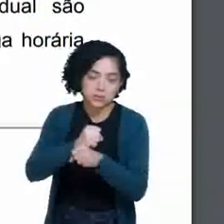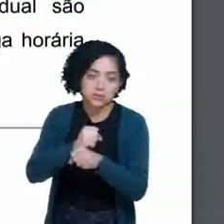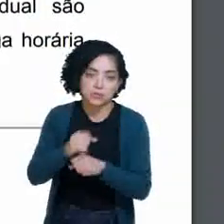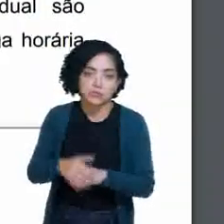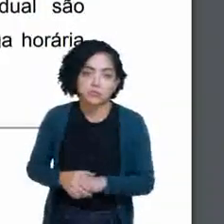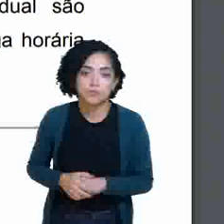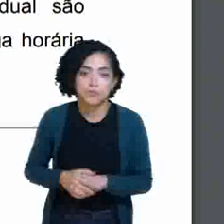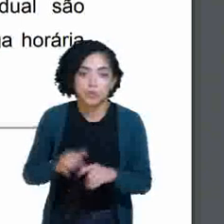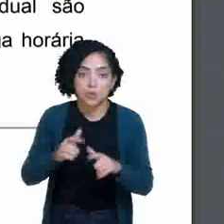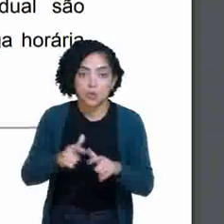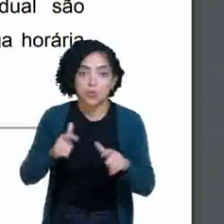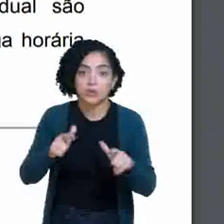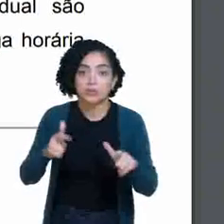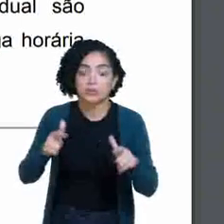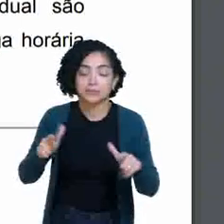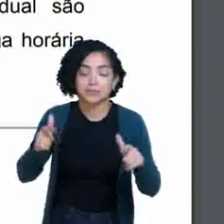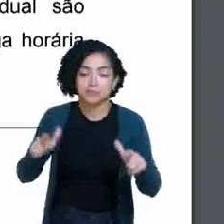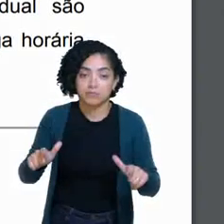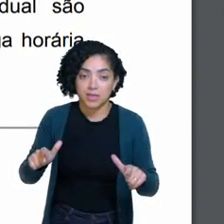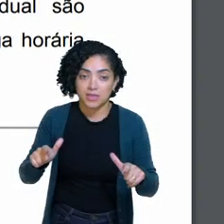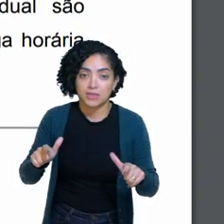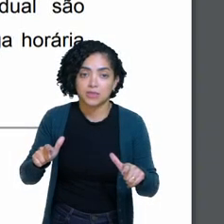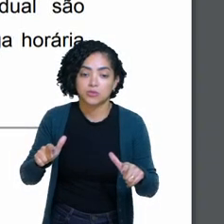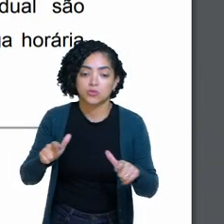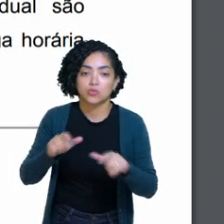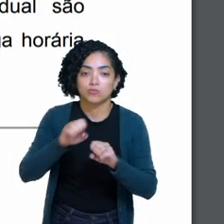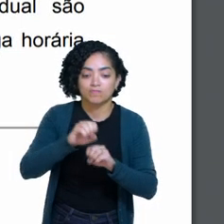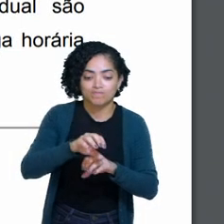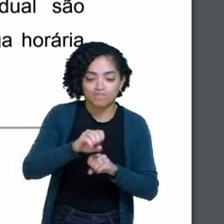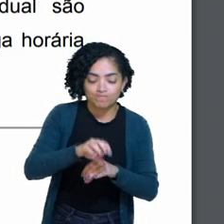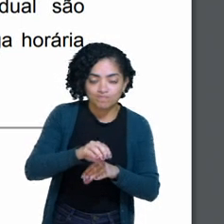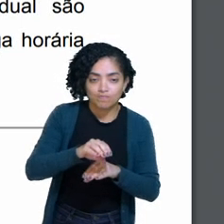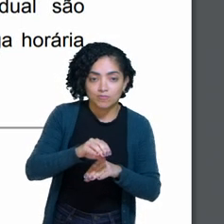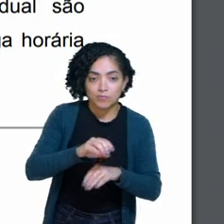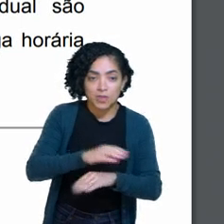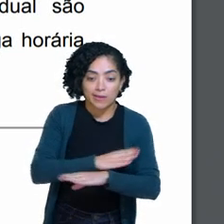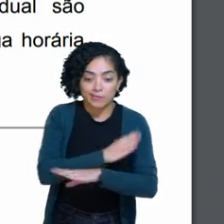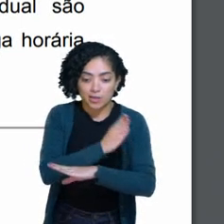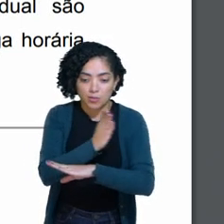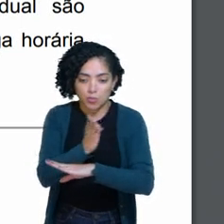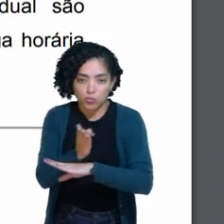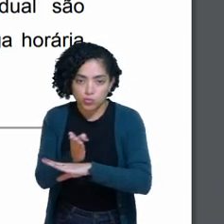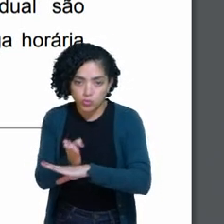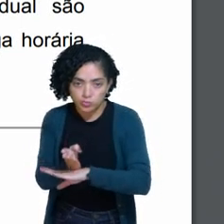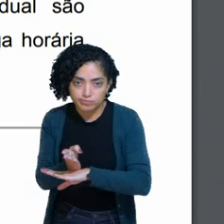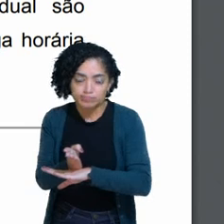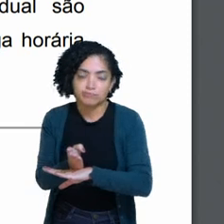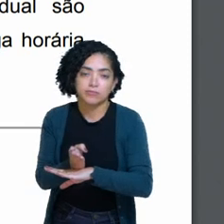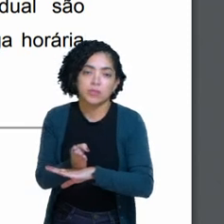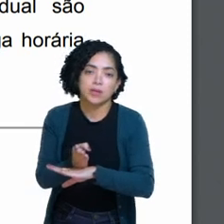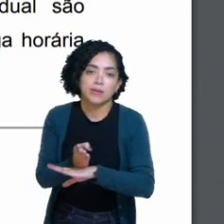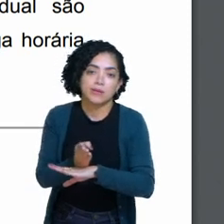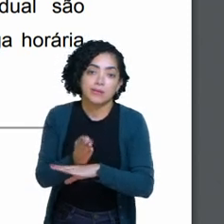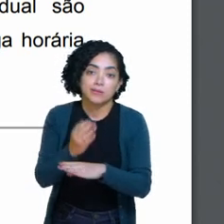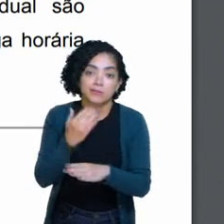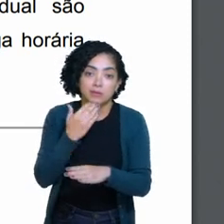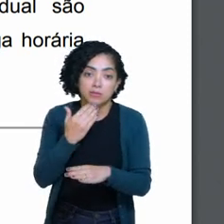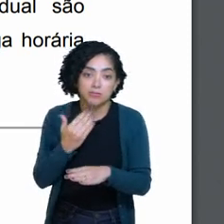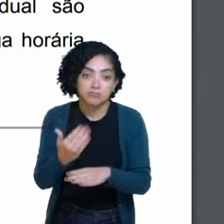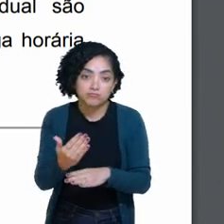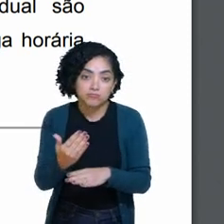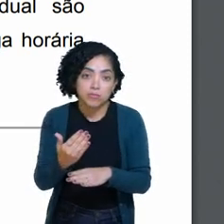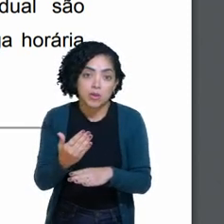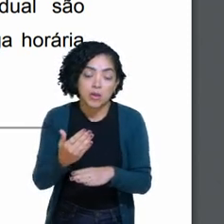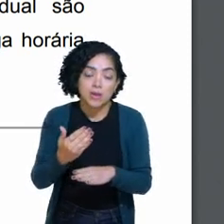o crescimento da oferta de educação em tempo integral de outra parte tem requerido um quantitativo